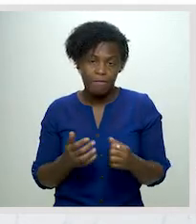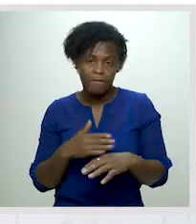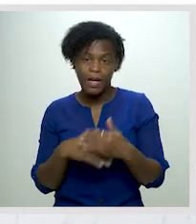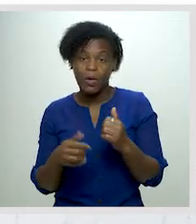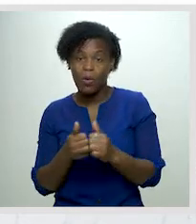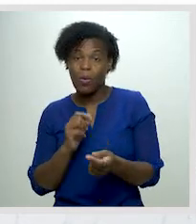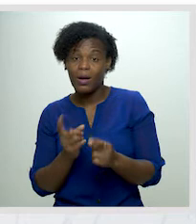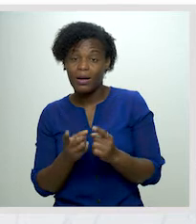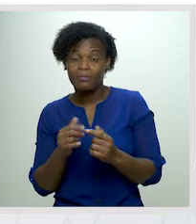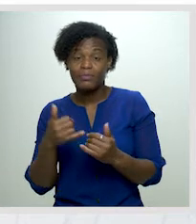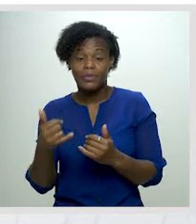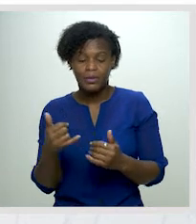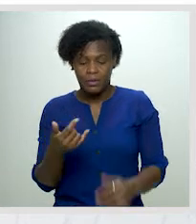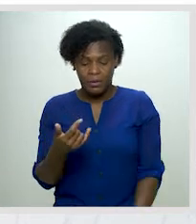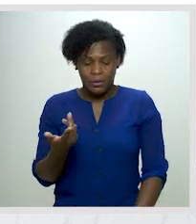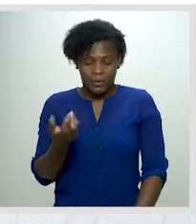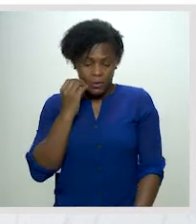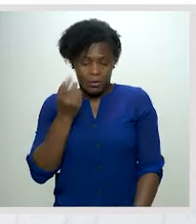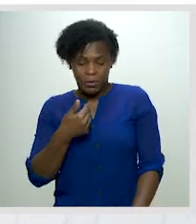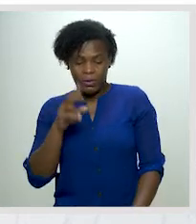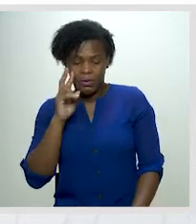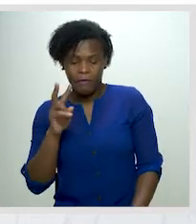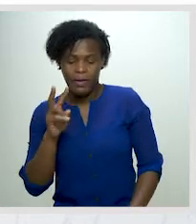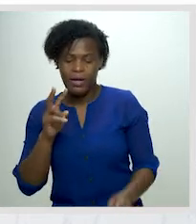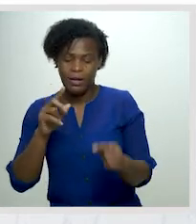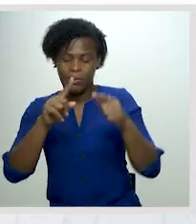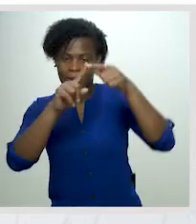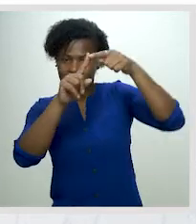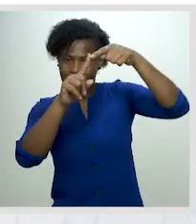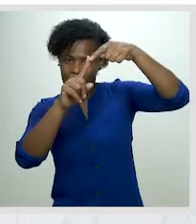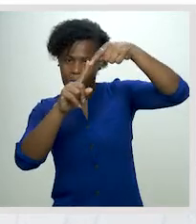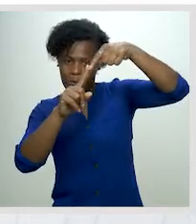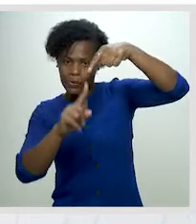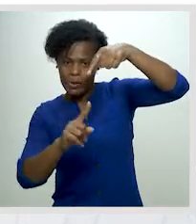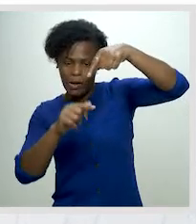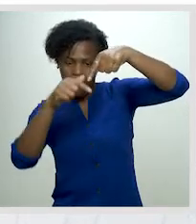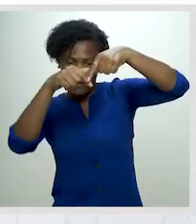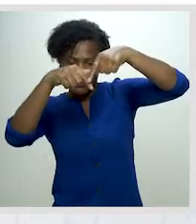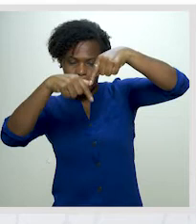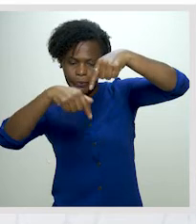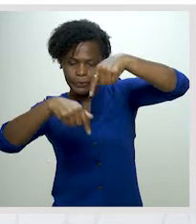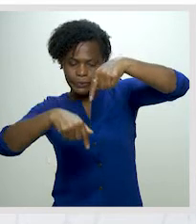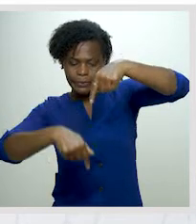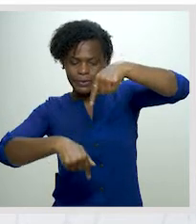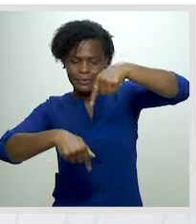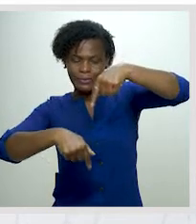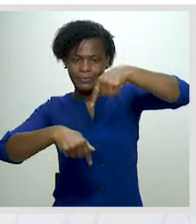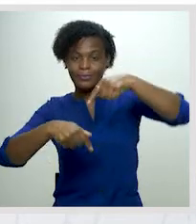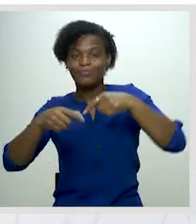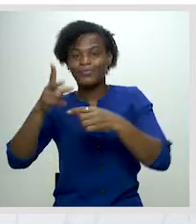a atmosfera, como estamos a ver aqui, em sentido das setas, a atmosfera entrou em estado